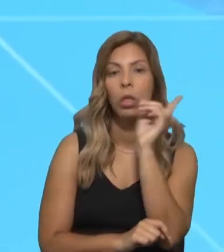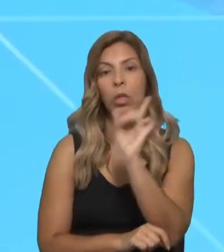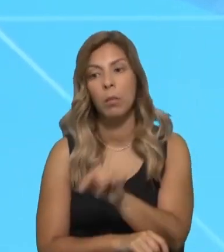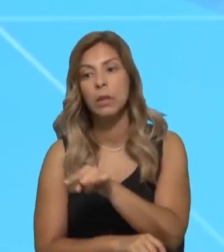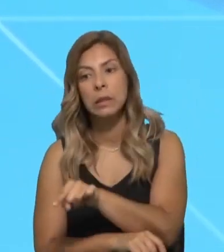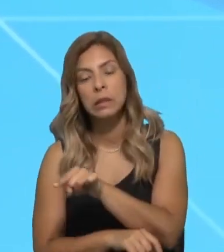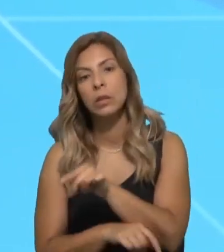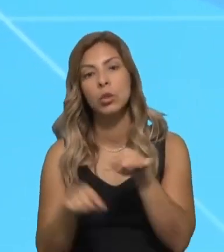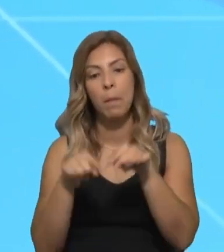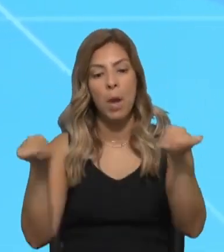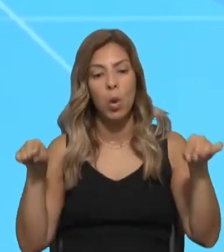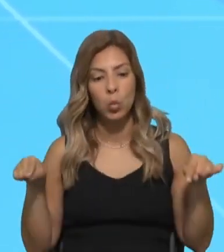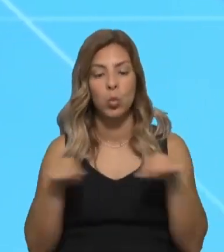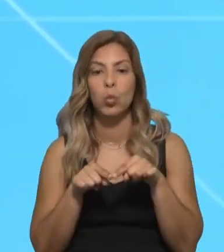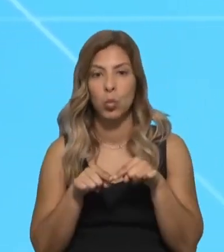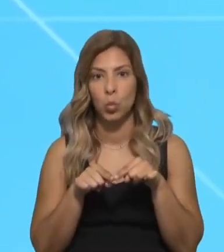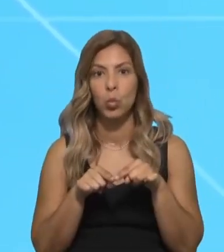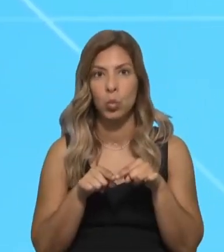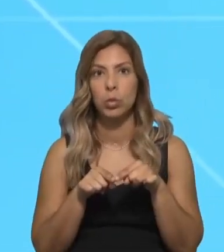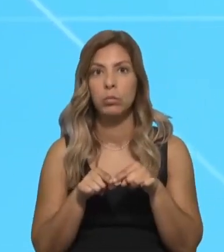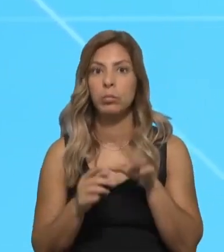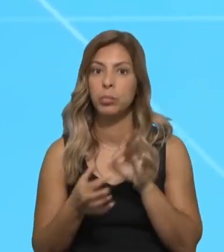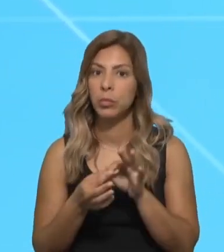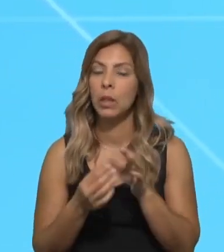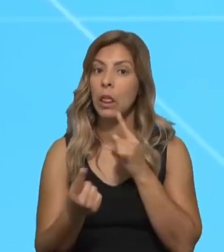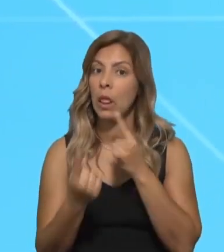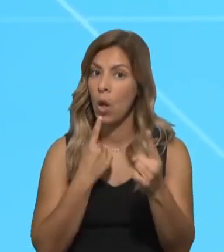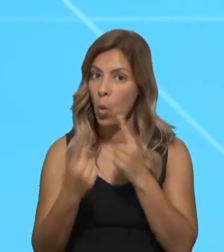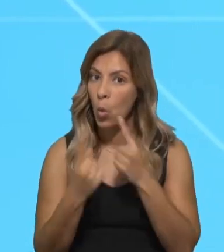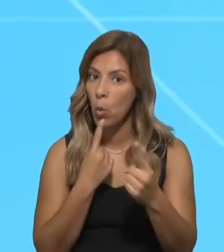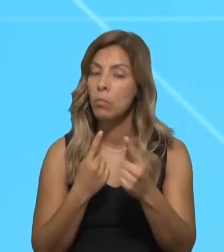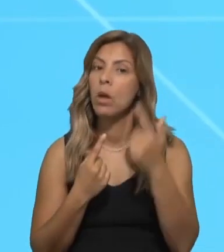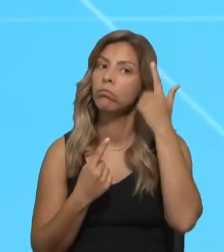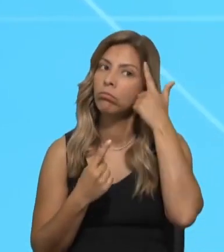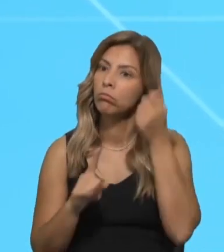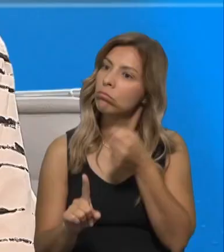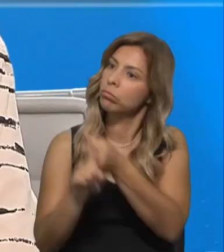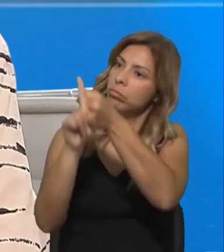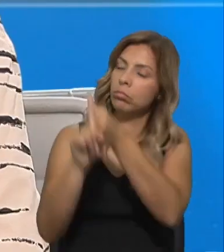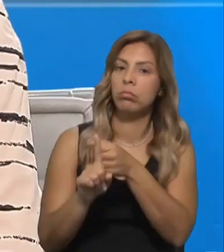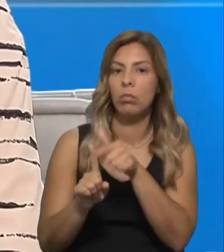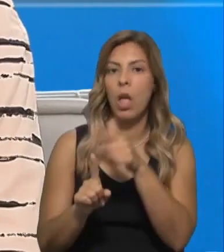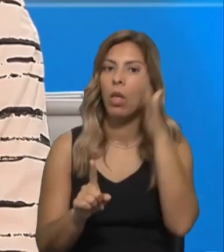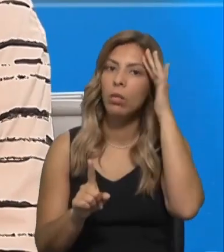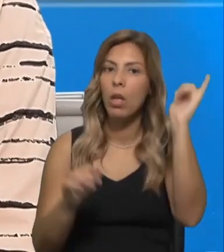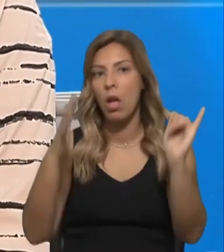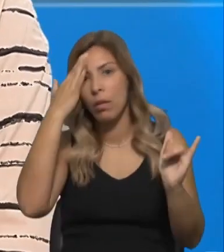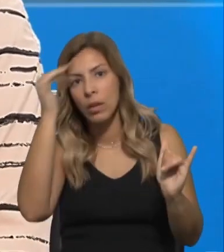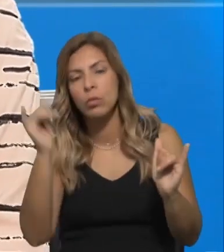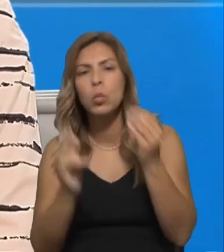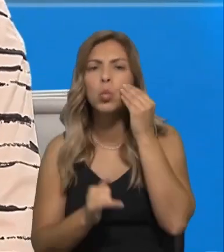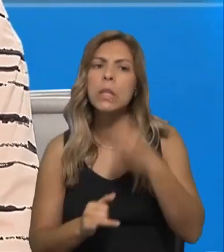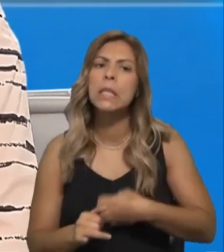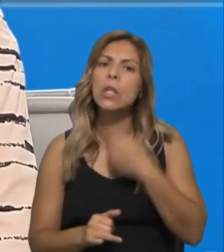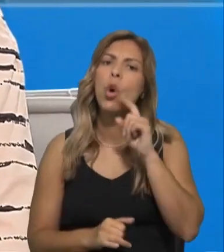espaço seja também um local de diálogo e de confronto de ideias. Como é que tu sentes que